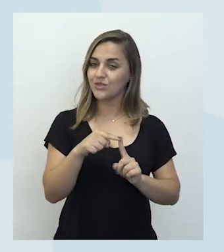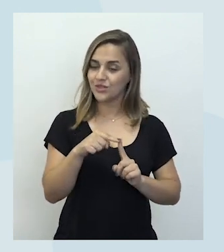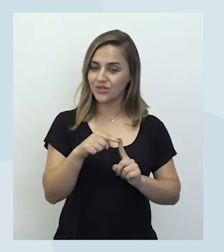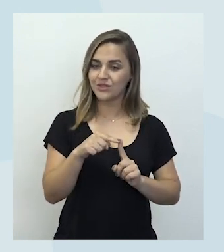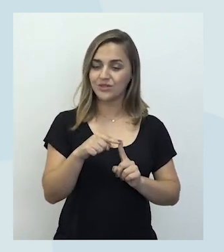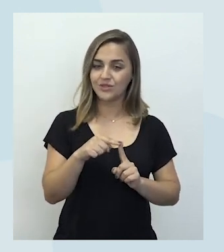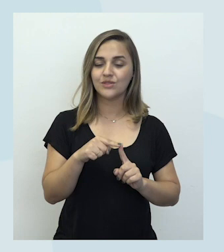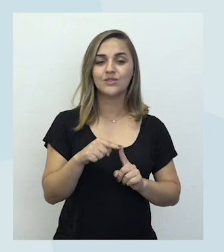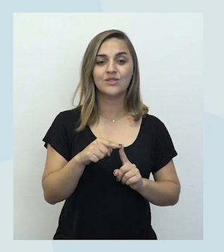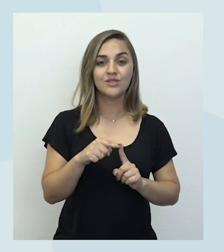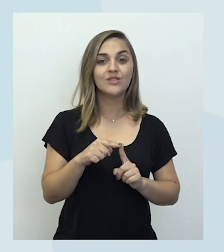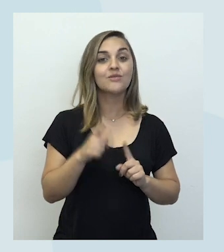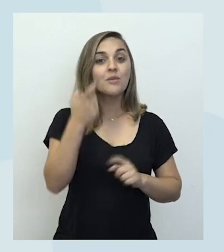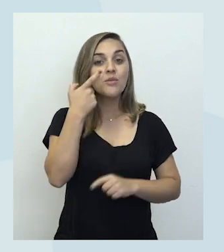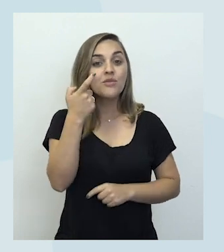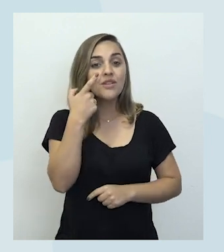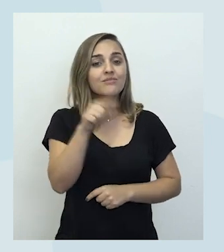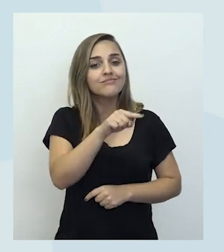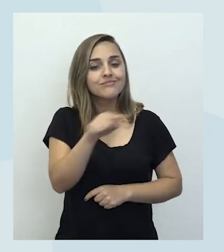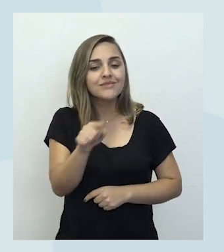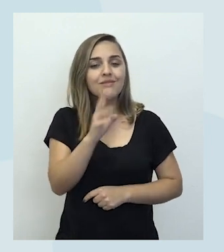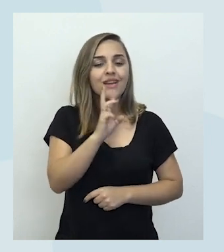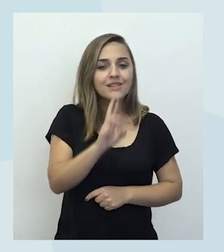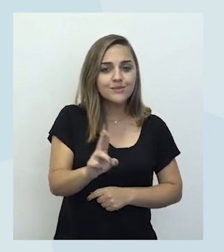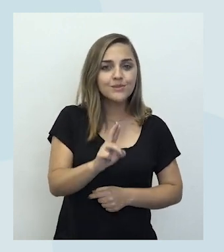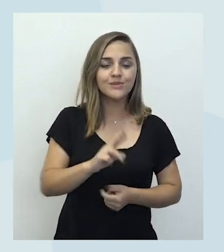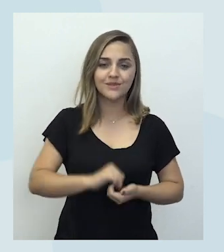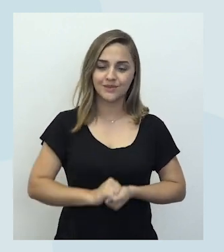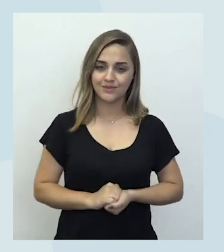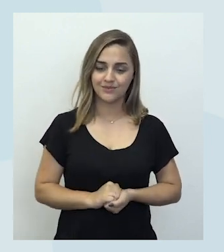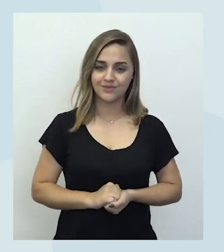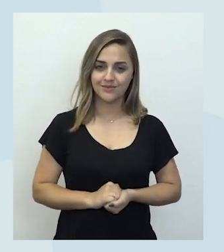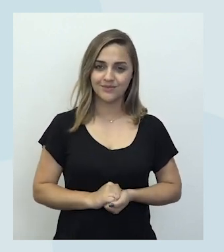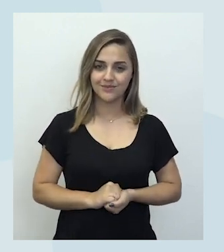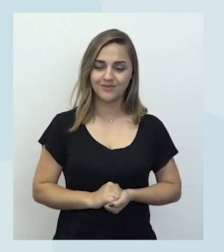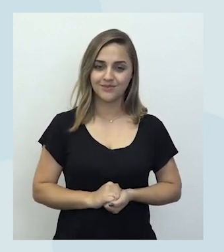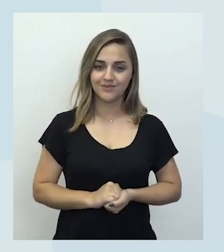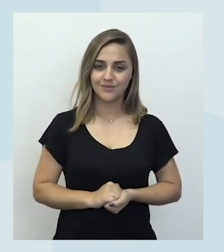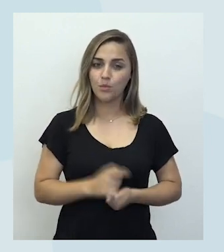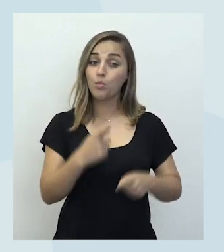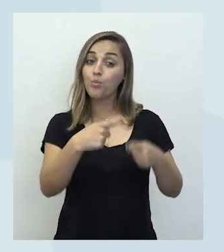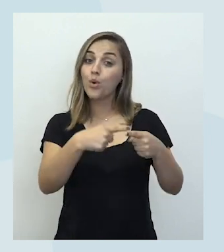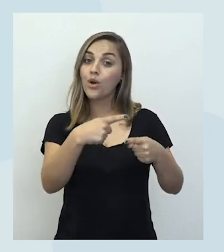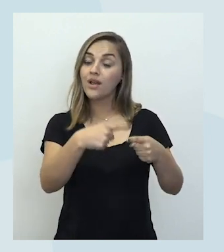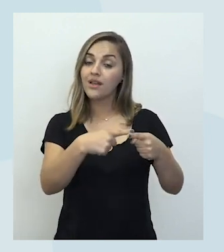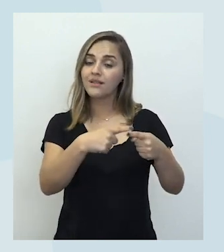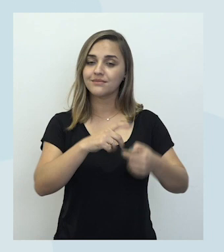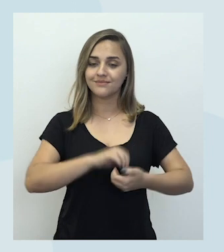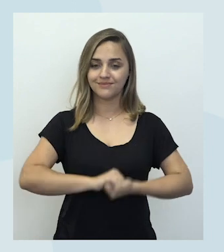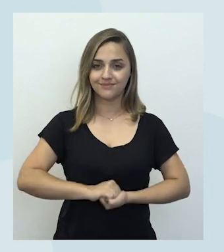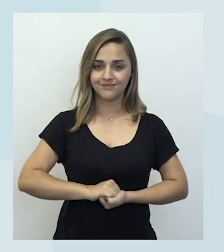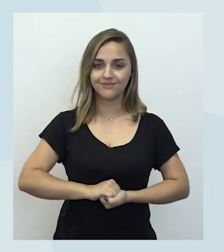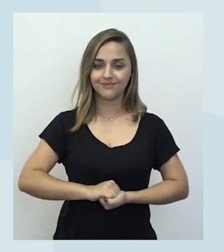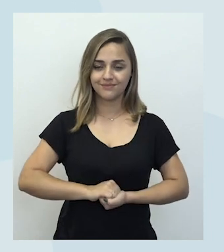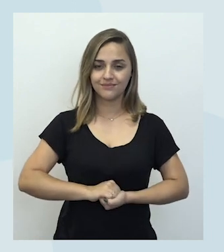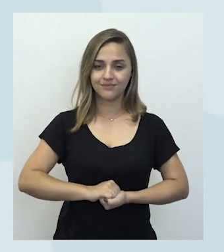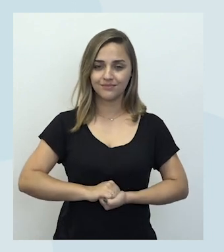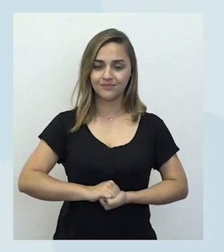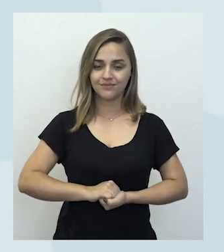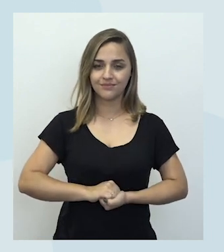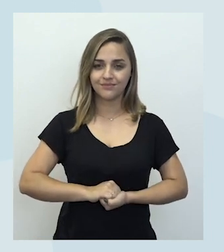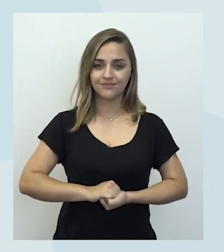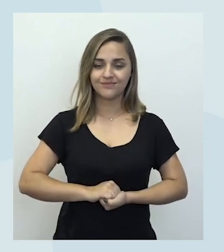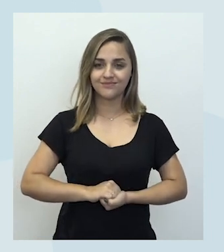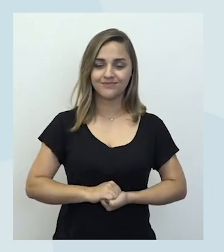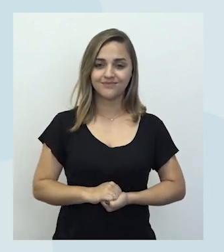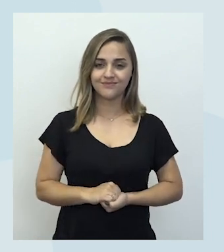Vamos ver o que o pessoal vai respondendo. São os elementos da notícia, né? O porquê. O porquê. Falta só mais uma perguntinha,